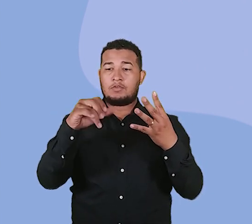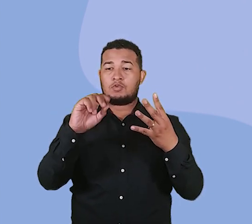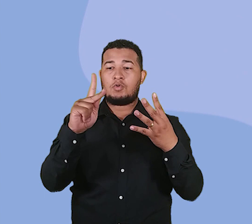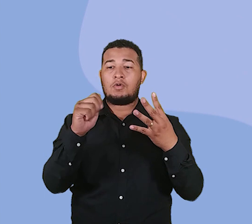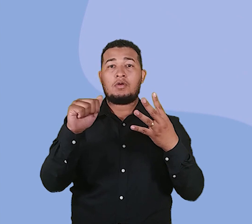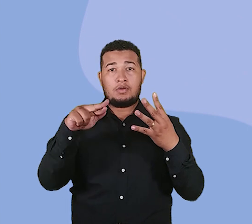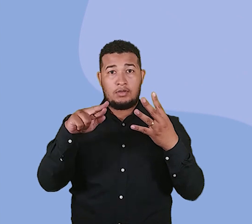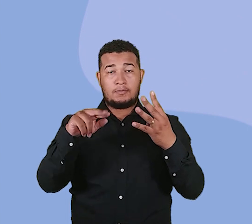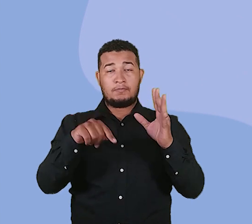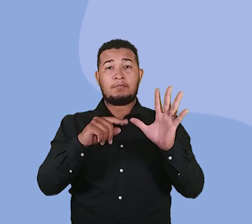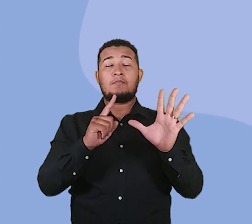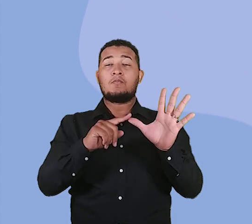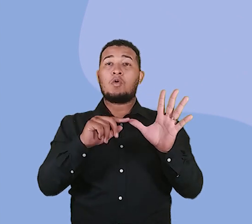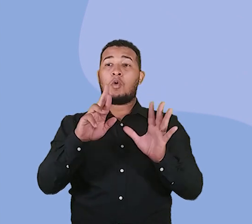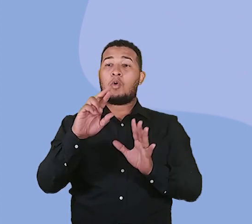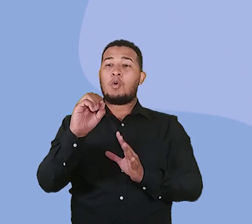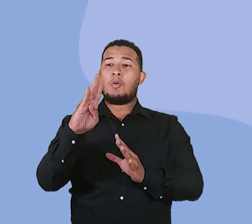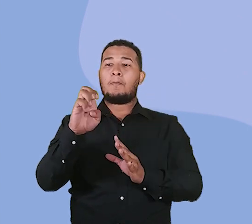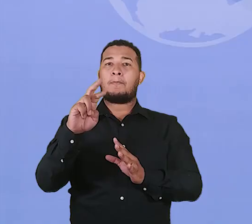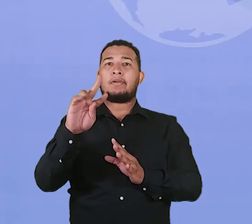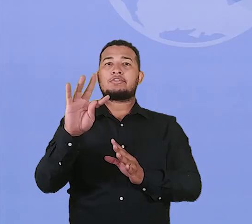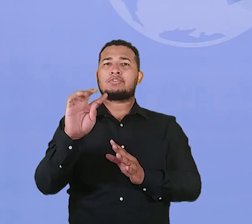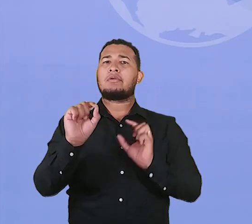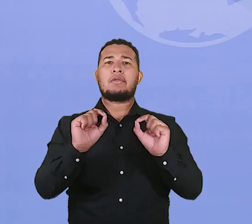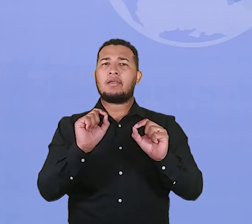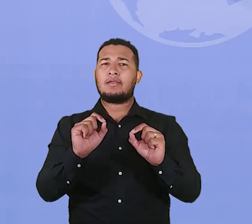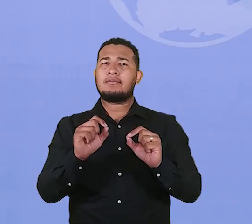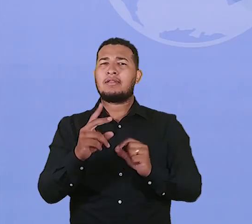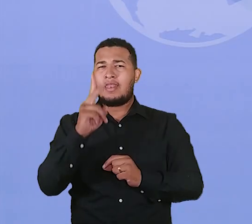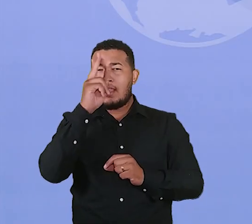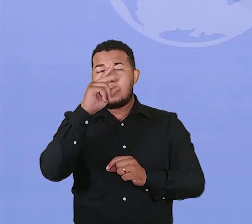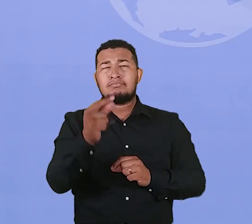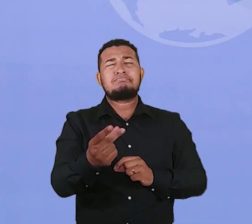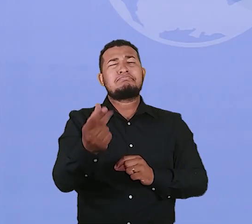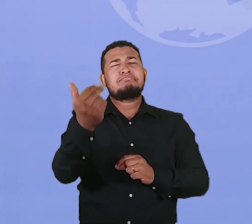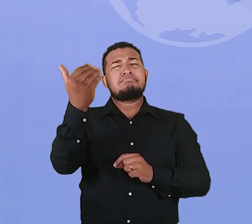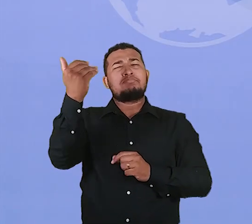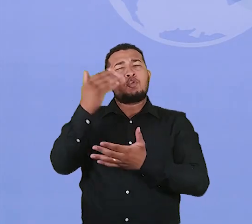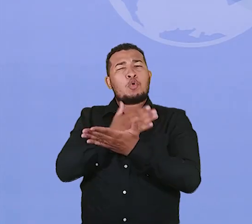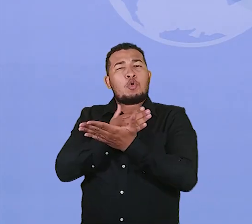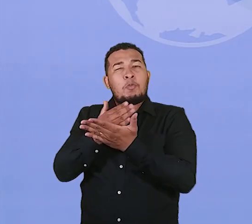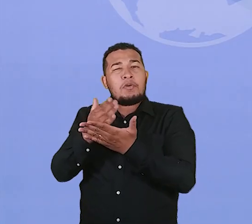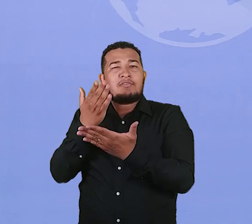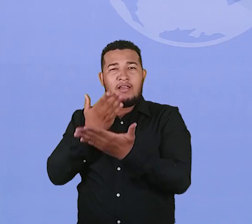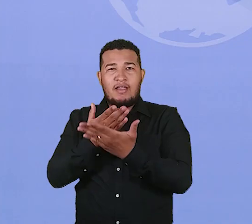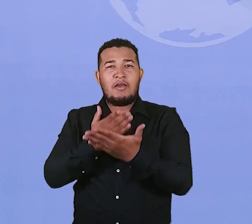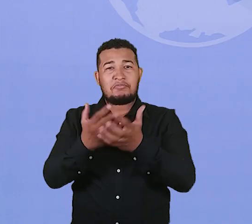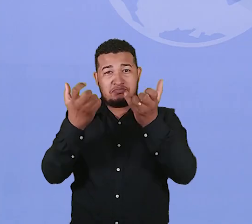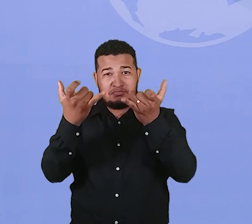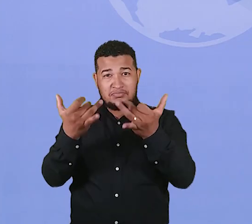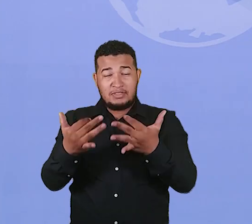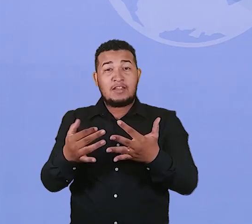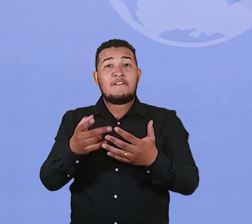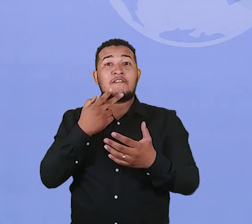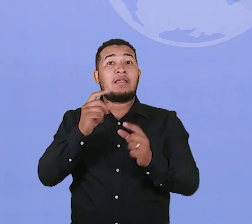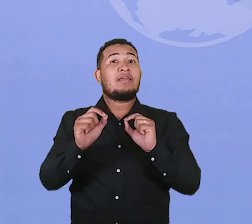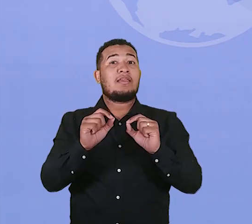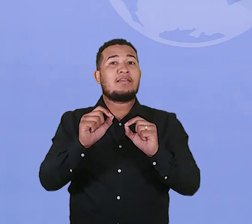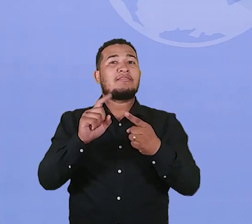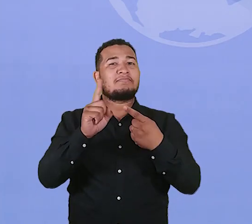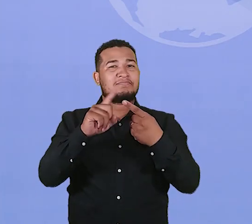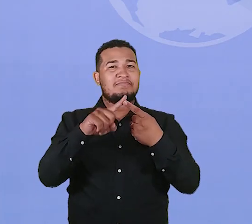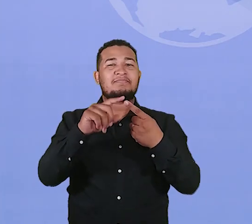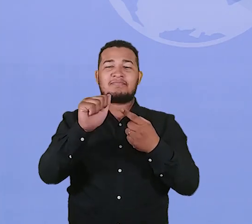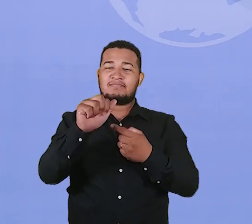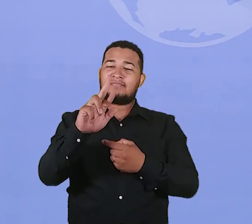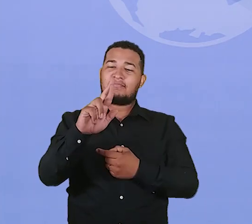é robert hooke a oi gente é lá no início eu falei só comecei a falar sobre as alavancas eu